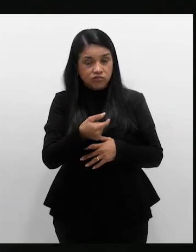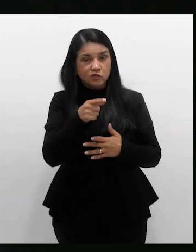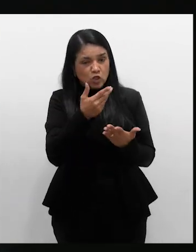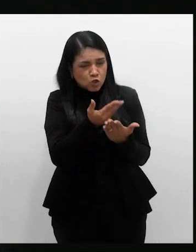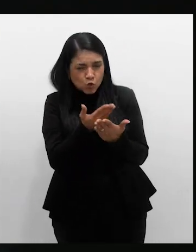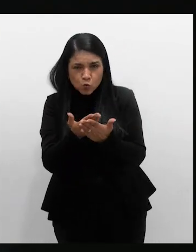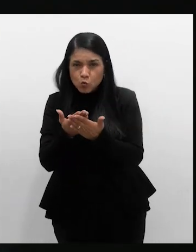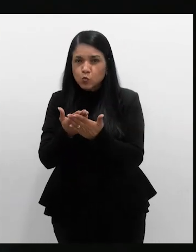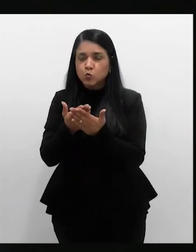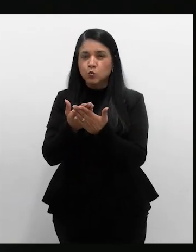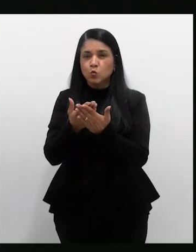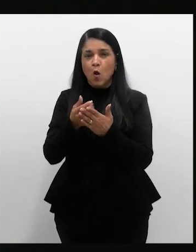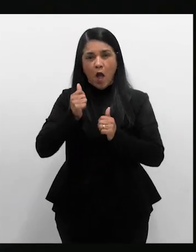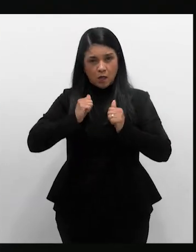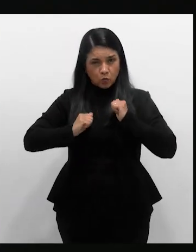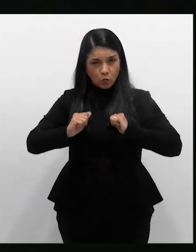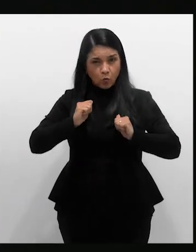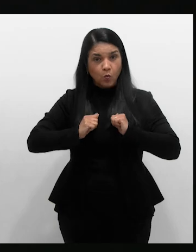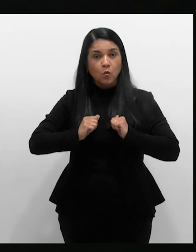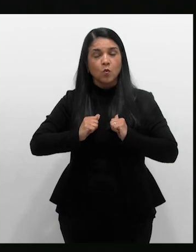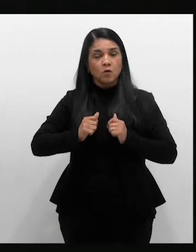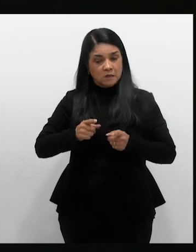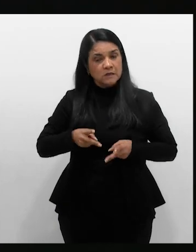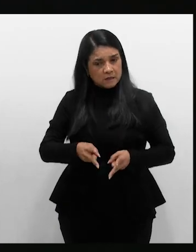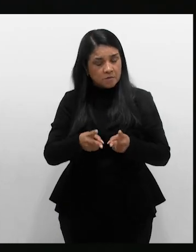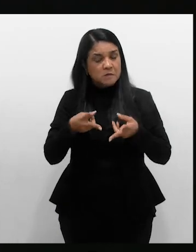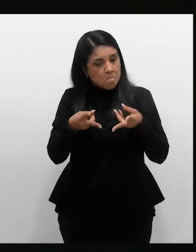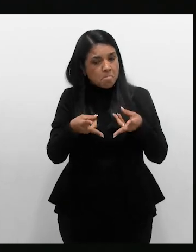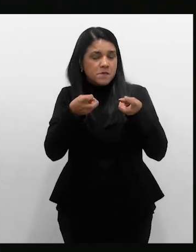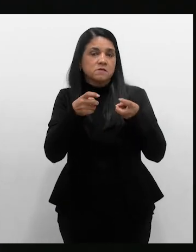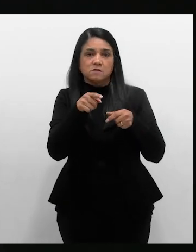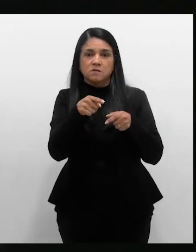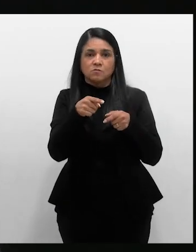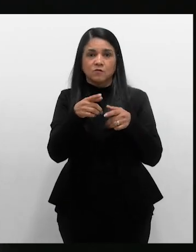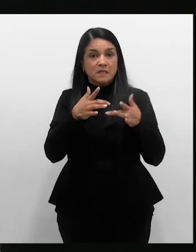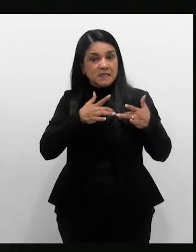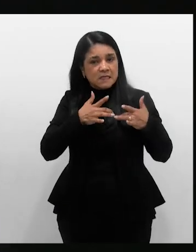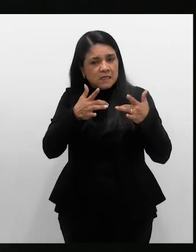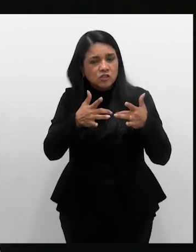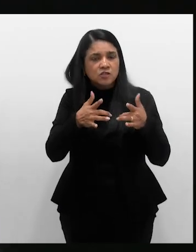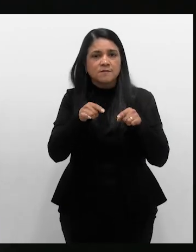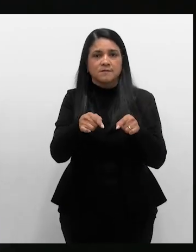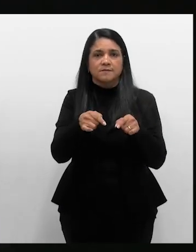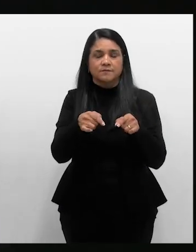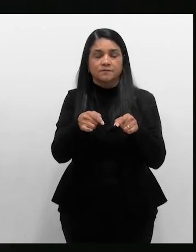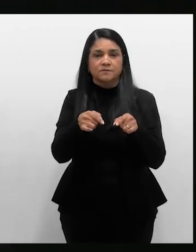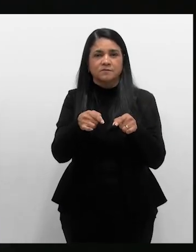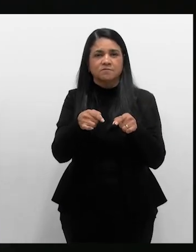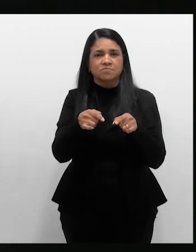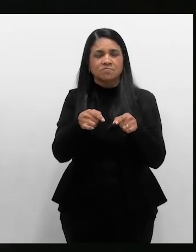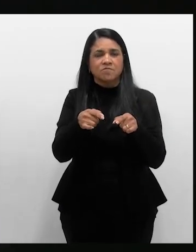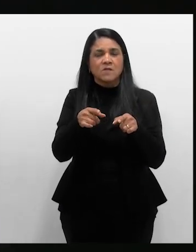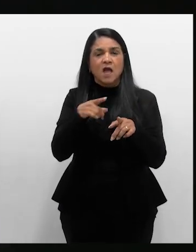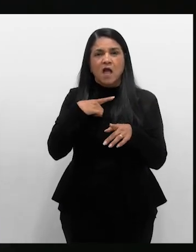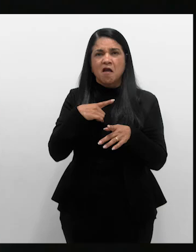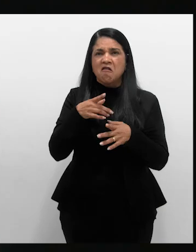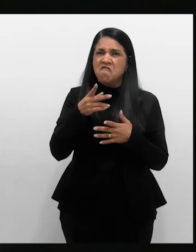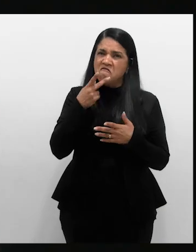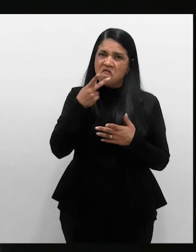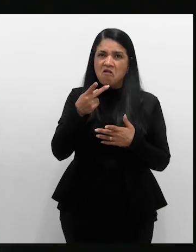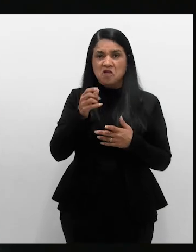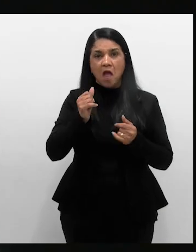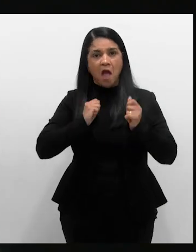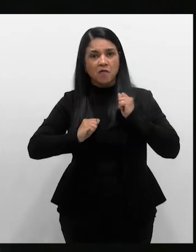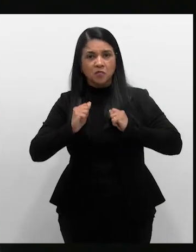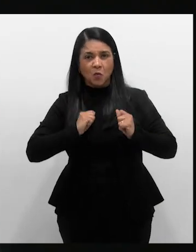é um ator também muito aplicado e eu acho que isso faz muita diferença. E a gente percebe isso, né? Porque rola uma certa coisa de que